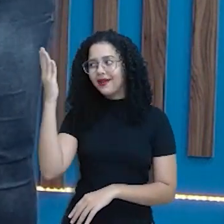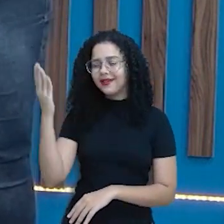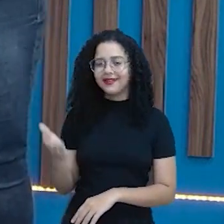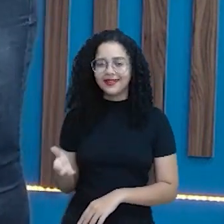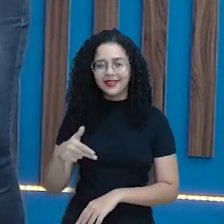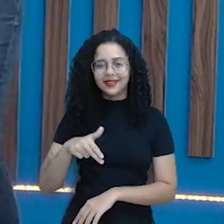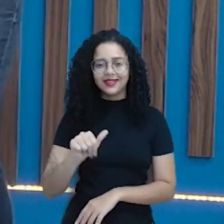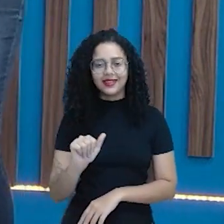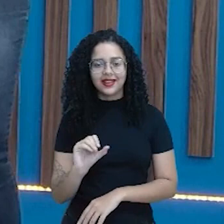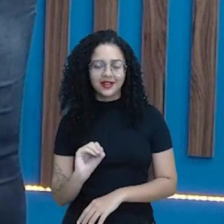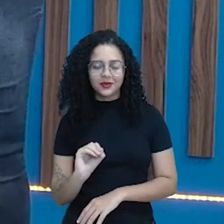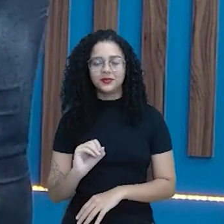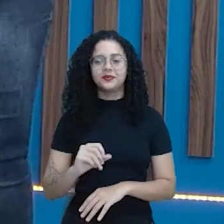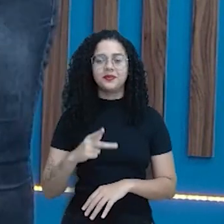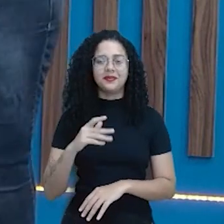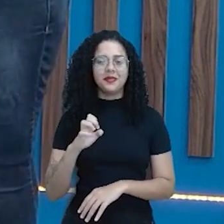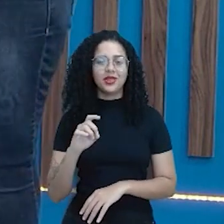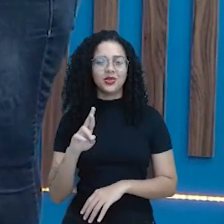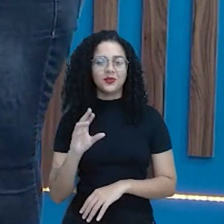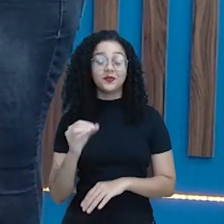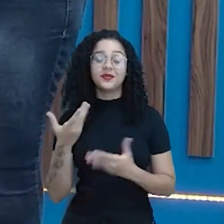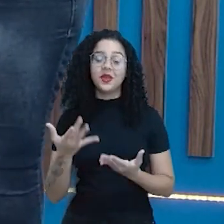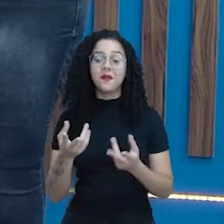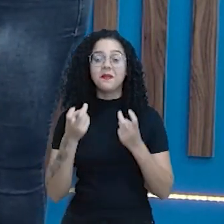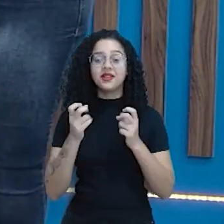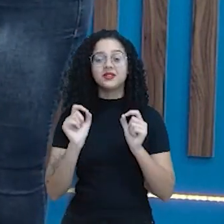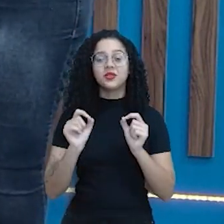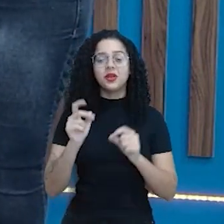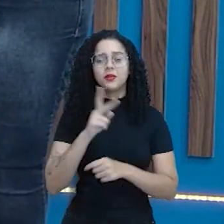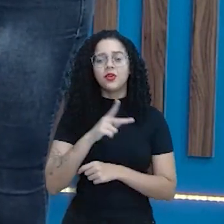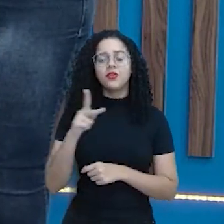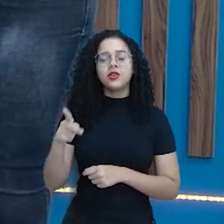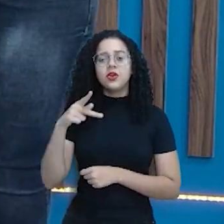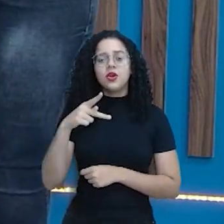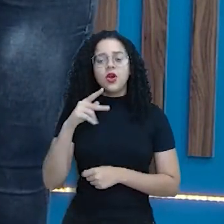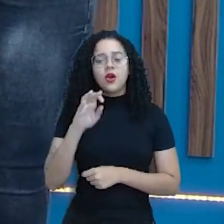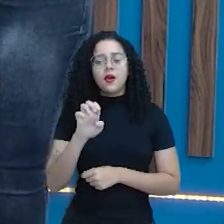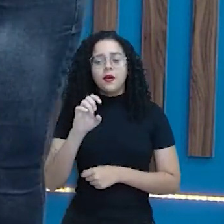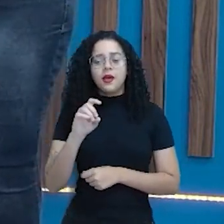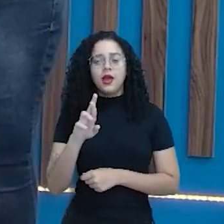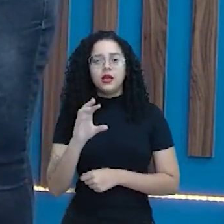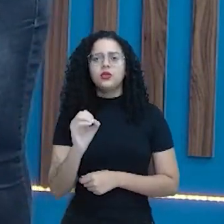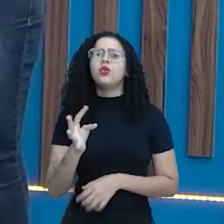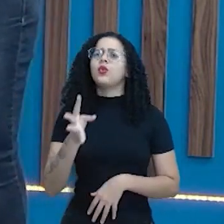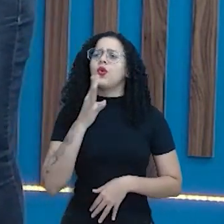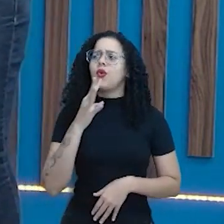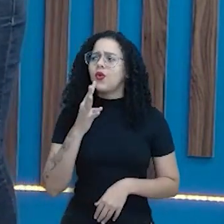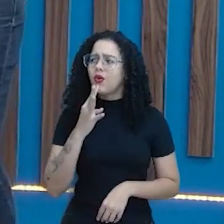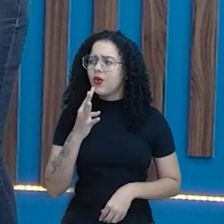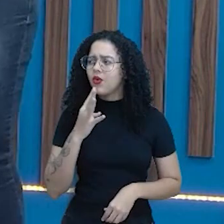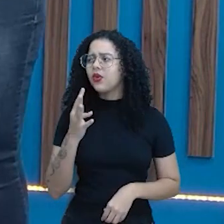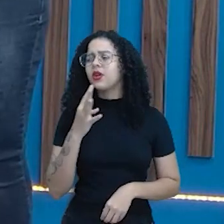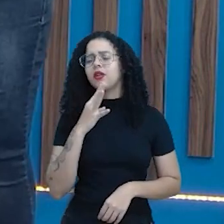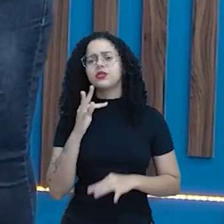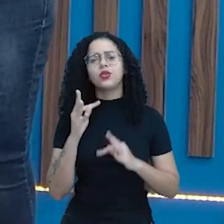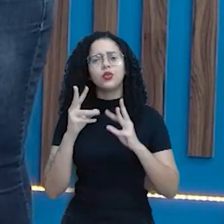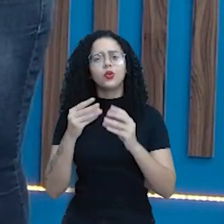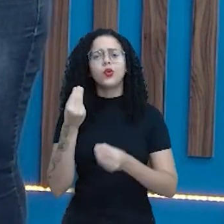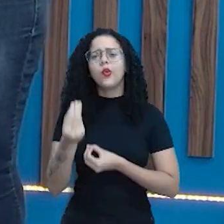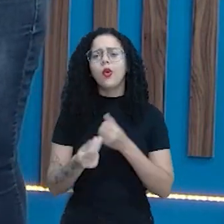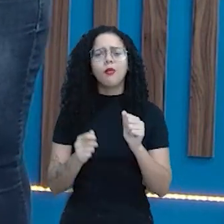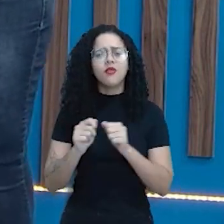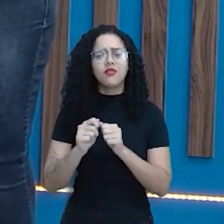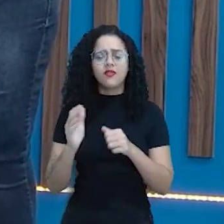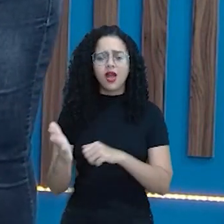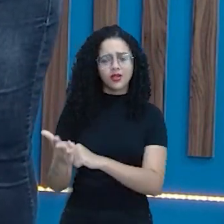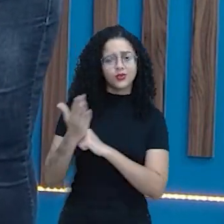seja, a gente observa que, tipo, o professor Pedro, ele conhece esses mecanismos do Nau, né? Ou seja, como ele fazia,